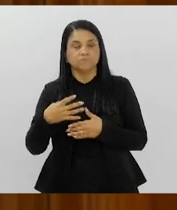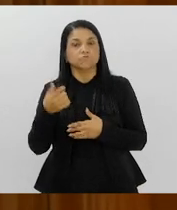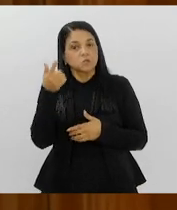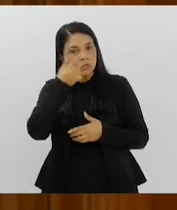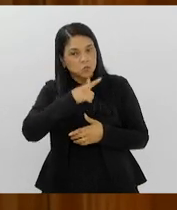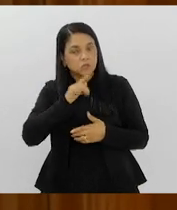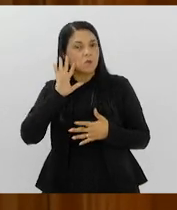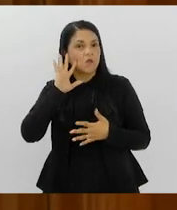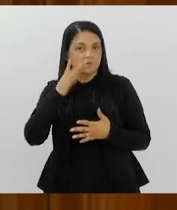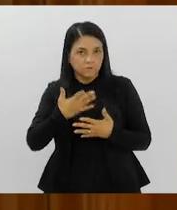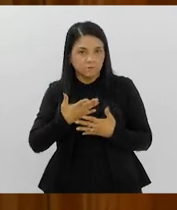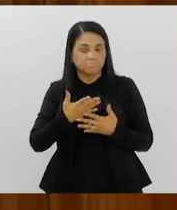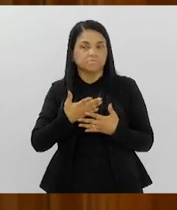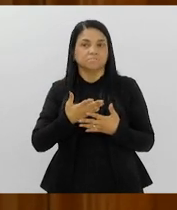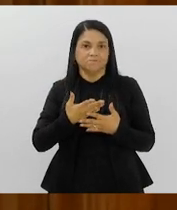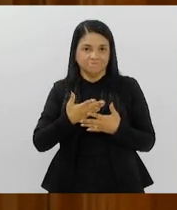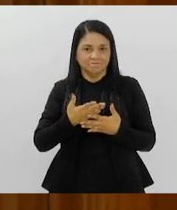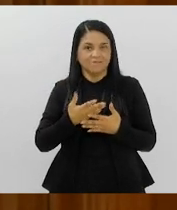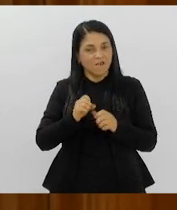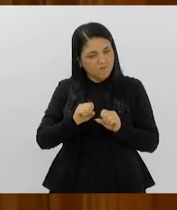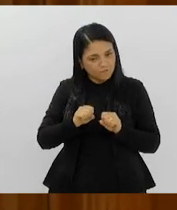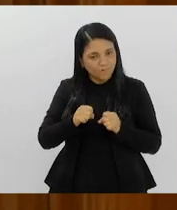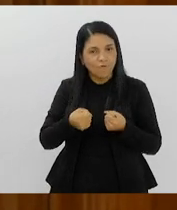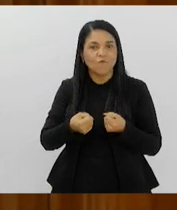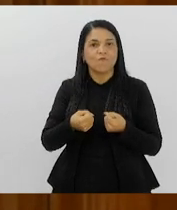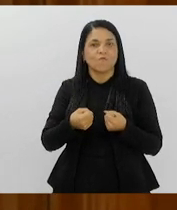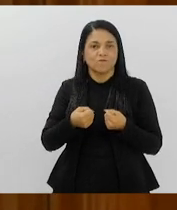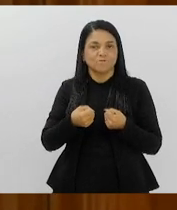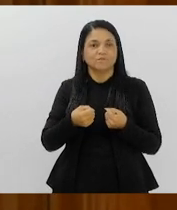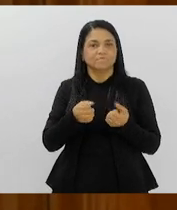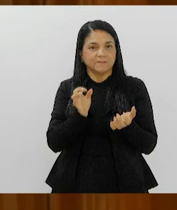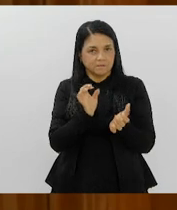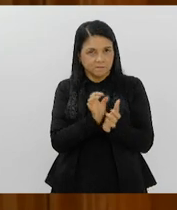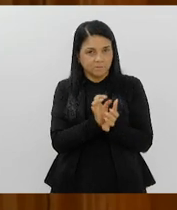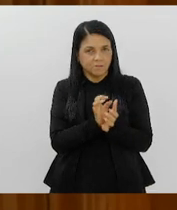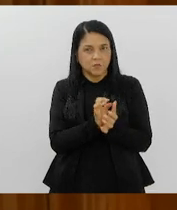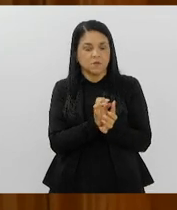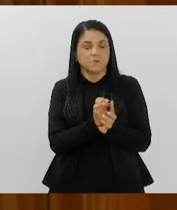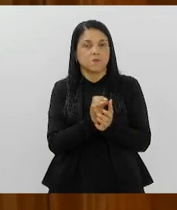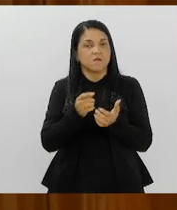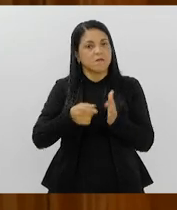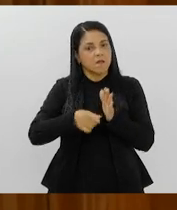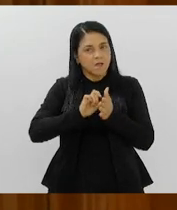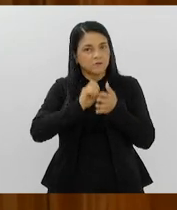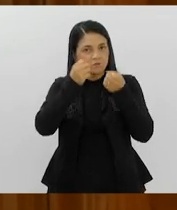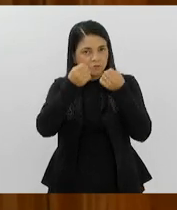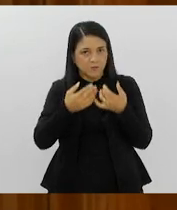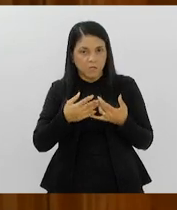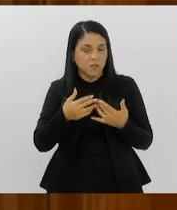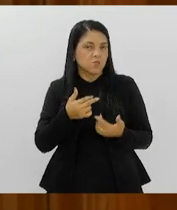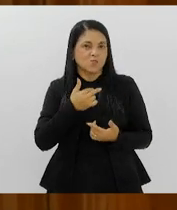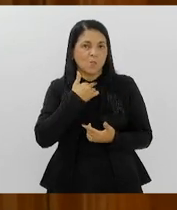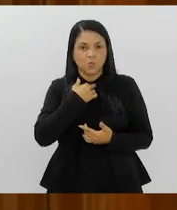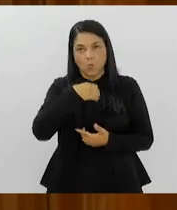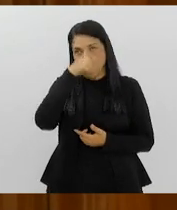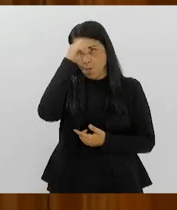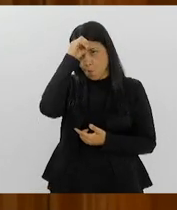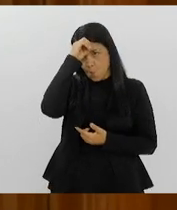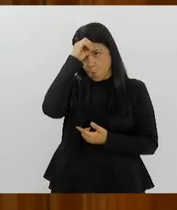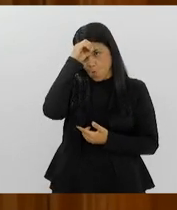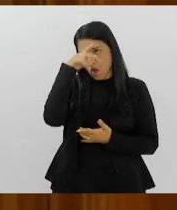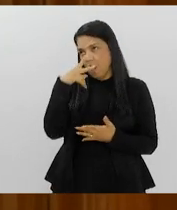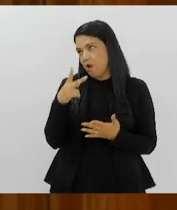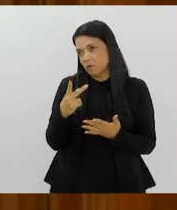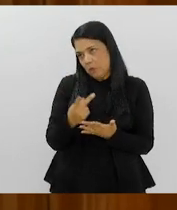Então, está dando certo. Como eu falei aqui, não é uma... a gente não pode ser inocente achando que não vai